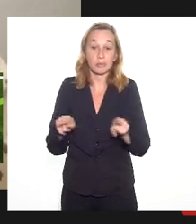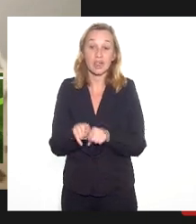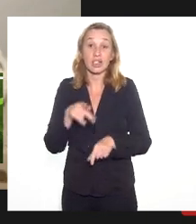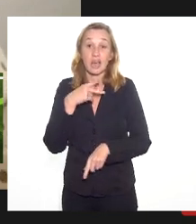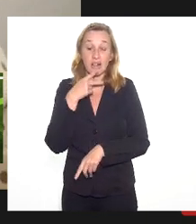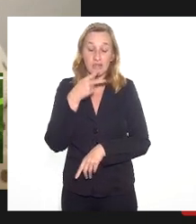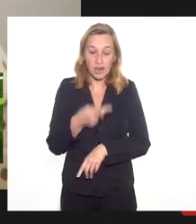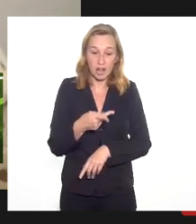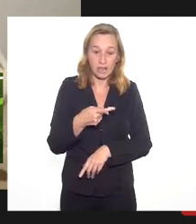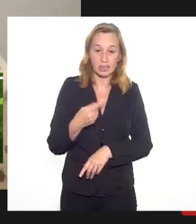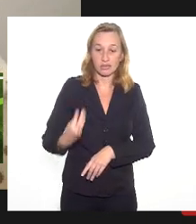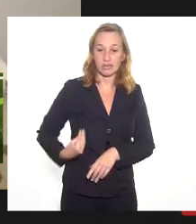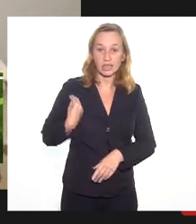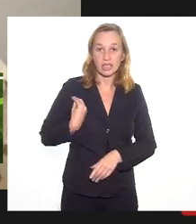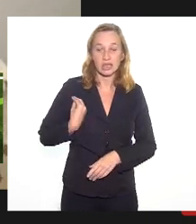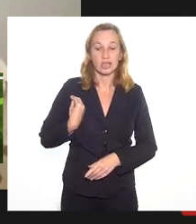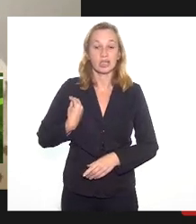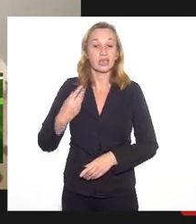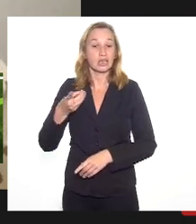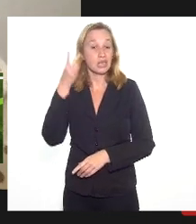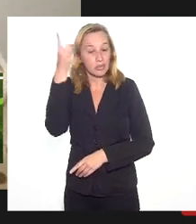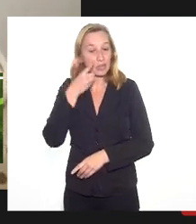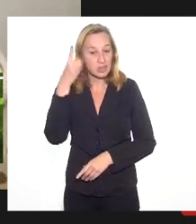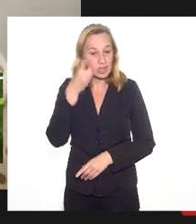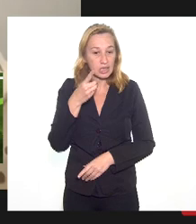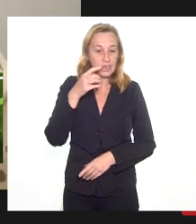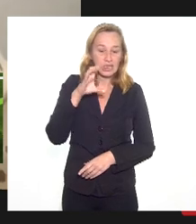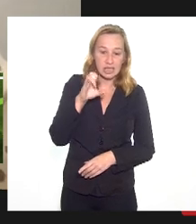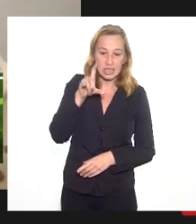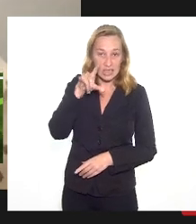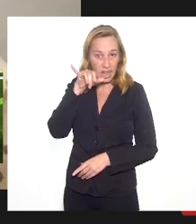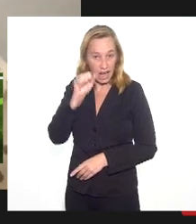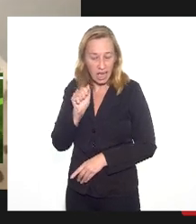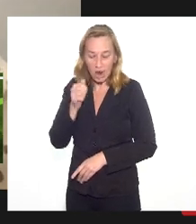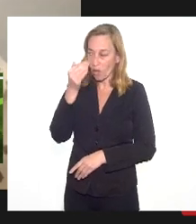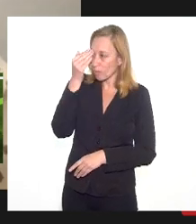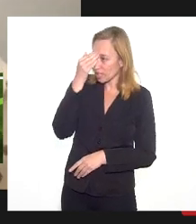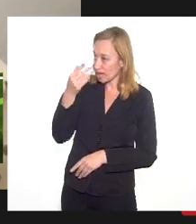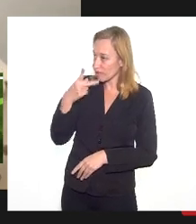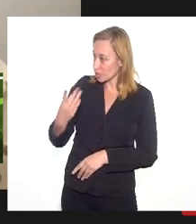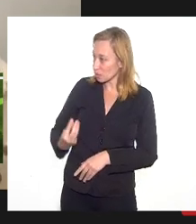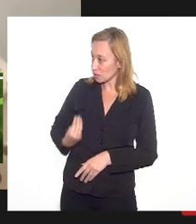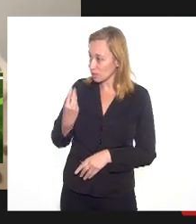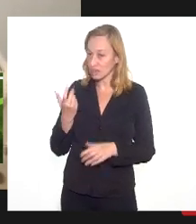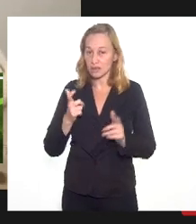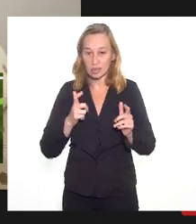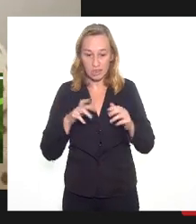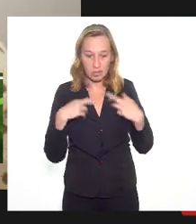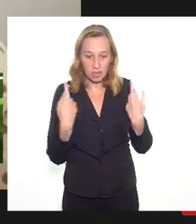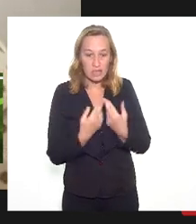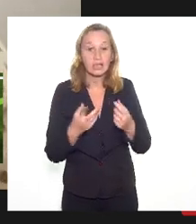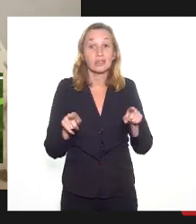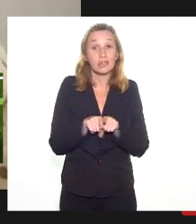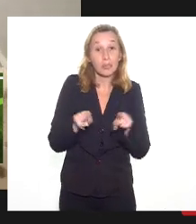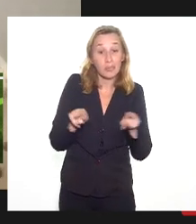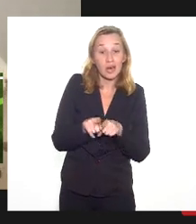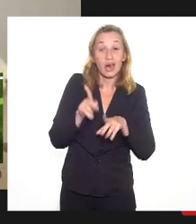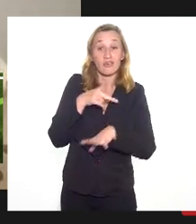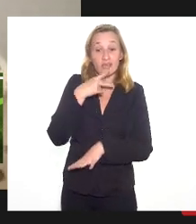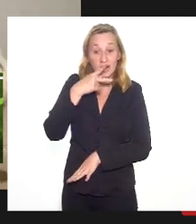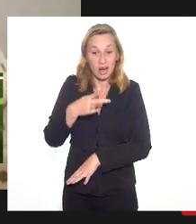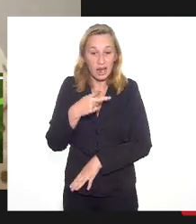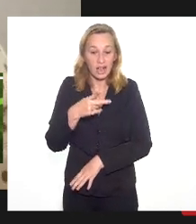anunciar a presença da nossa deputada Célia Jordão. Muito obrigada pela sua presença. E anunciar também